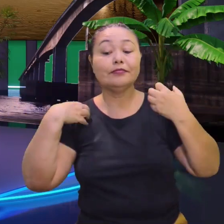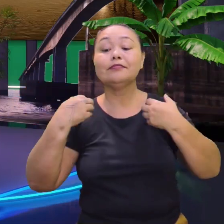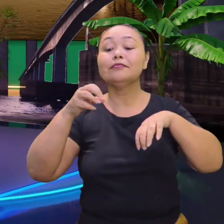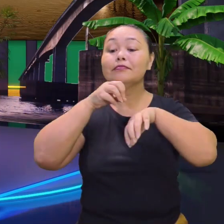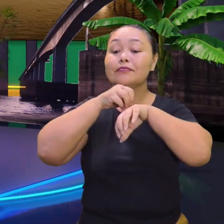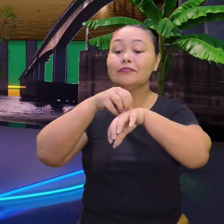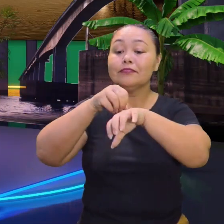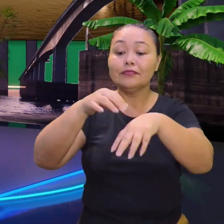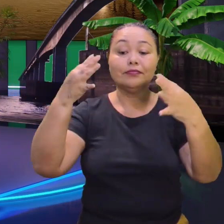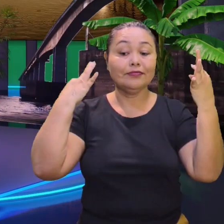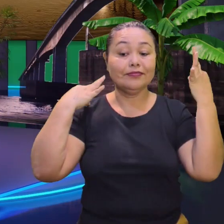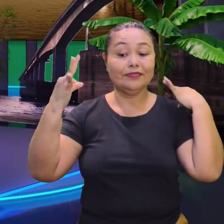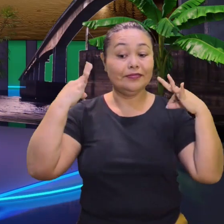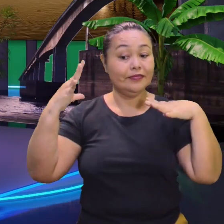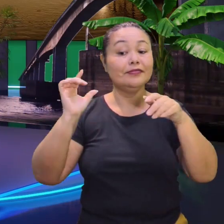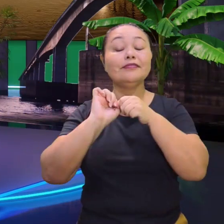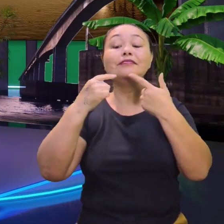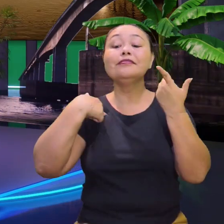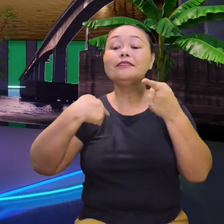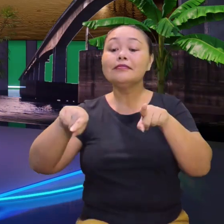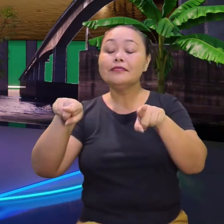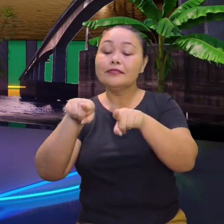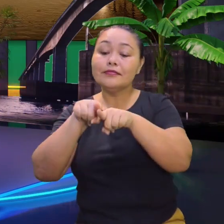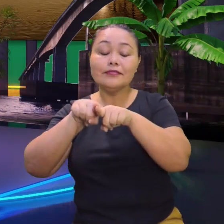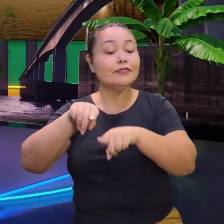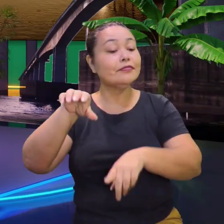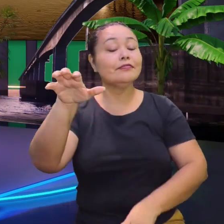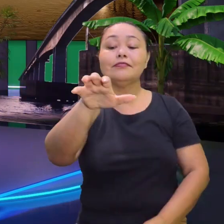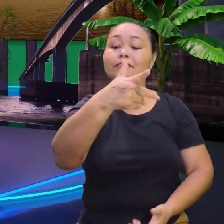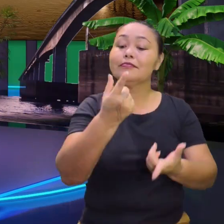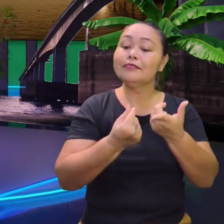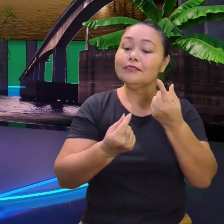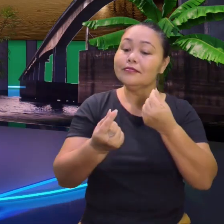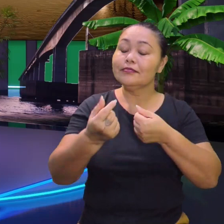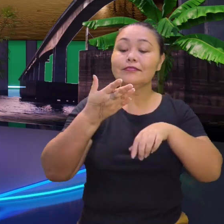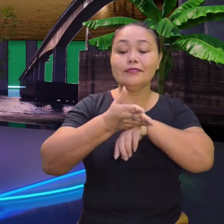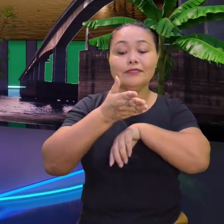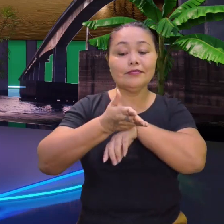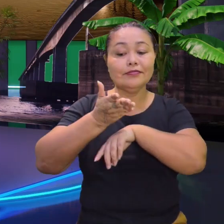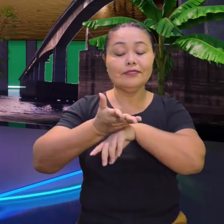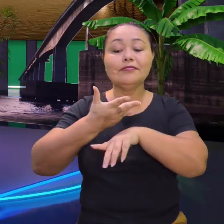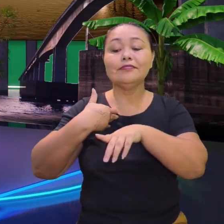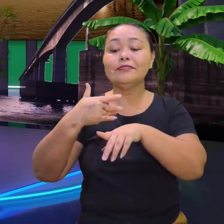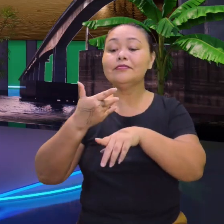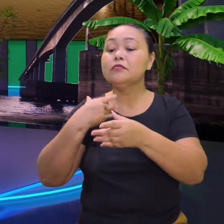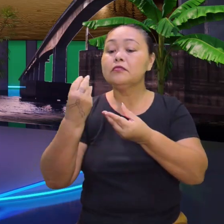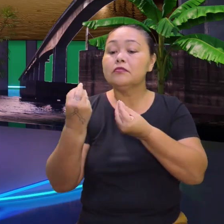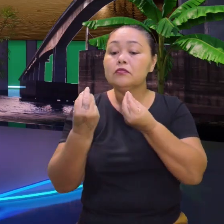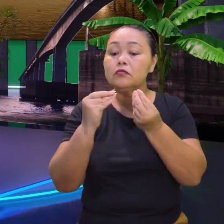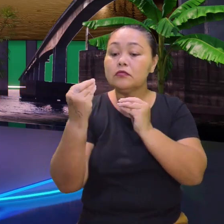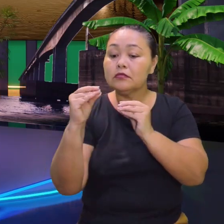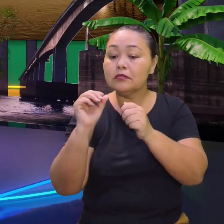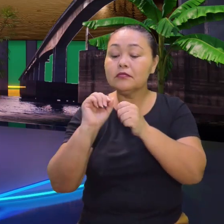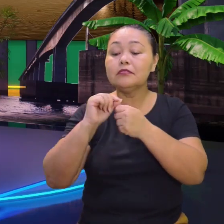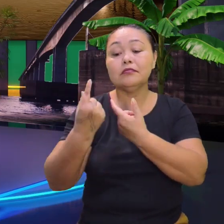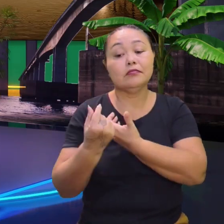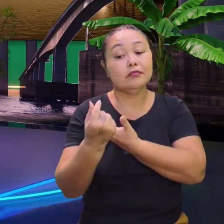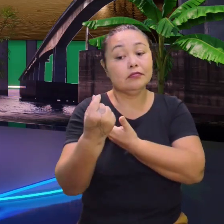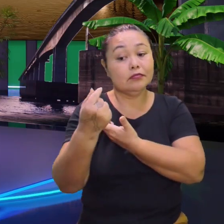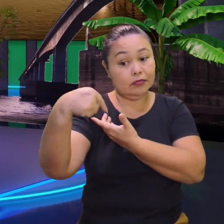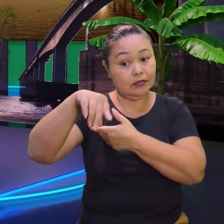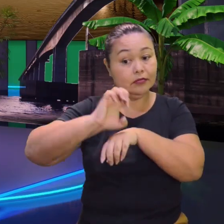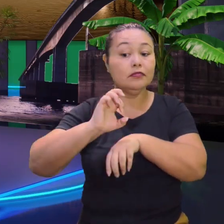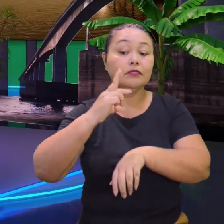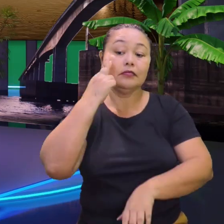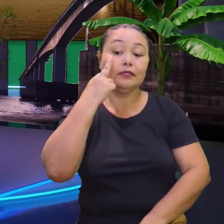em Rondônia e também um pouquinho sobre a questão dos setores econômicos, a participação de forma geral dos setores econômicos aqui do nosso